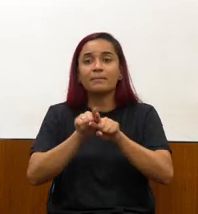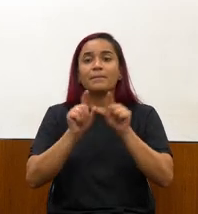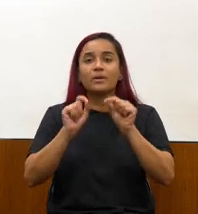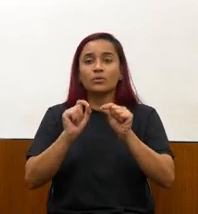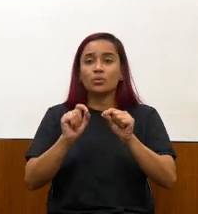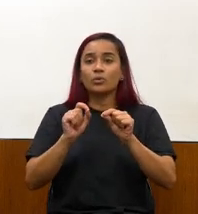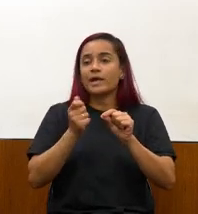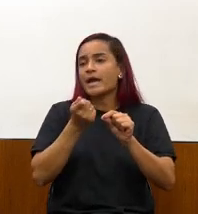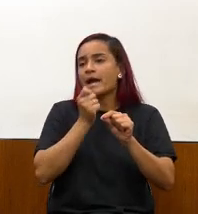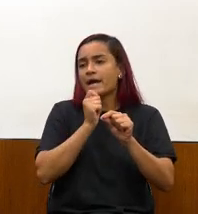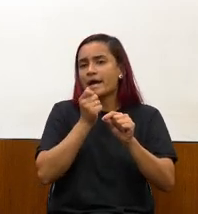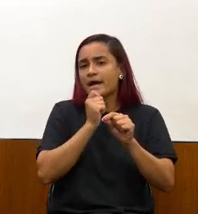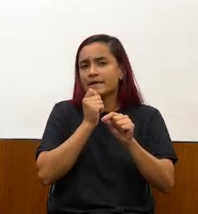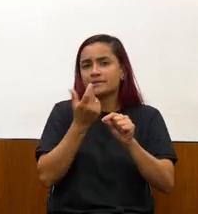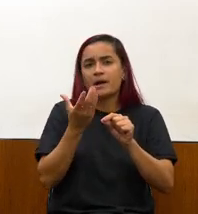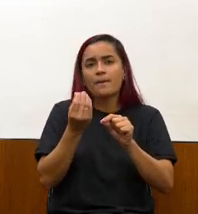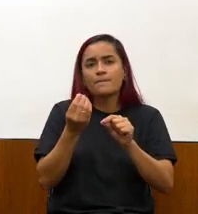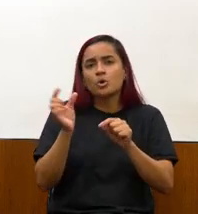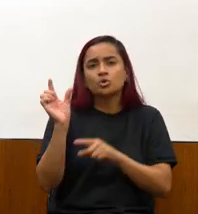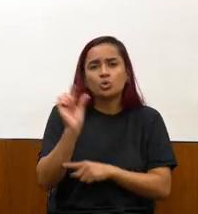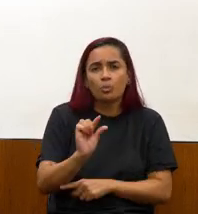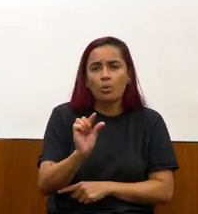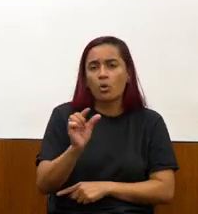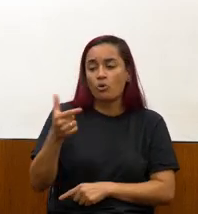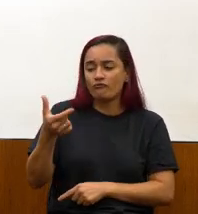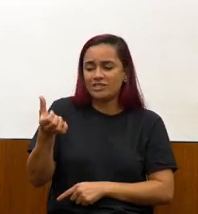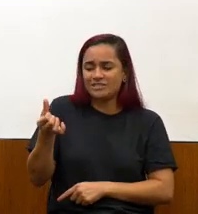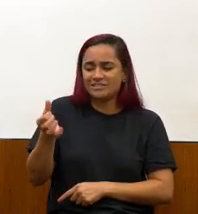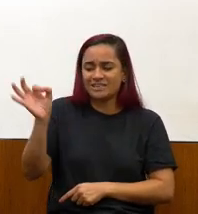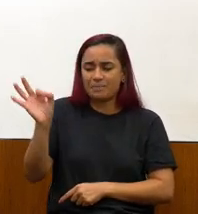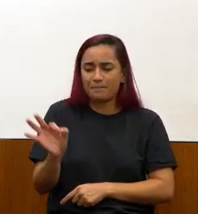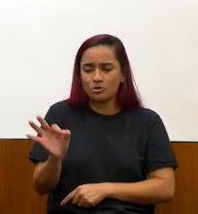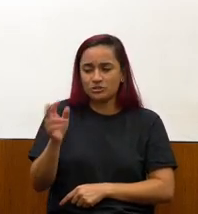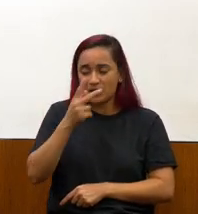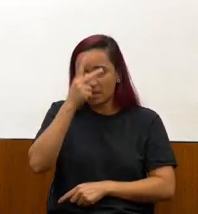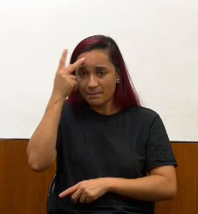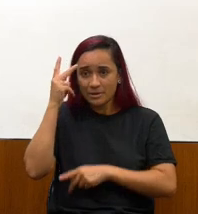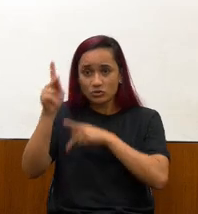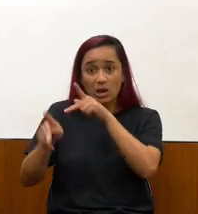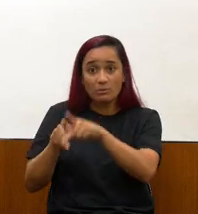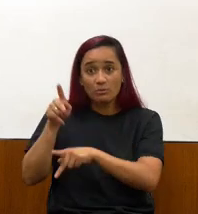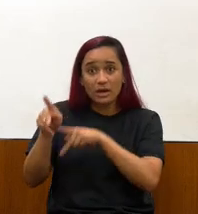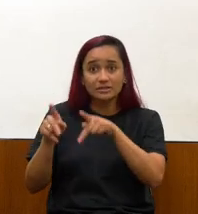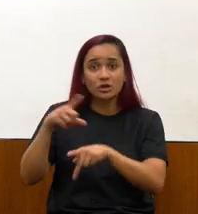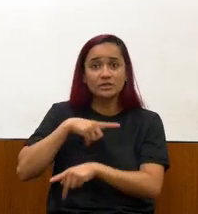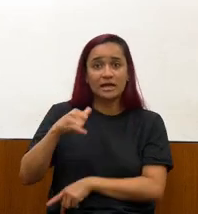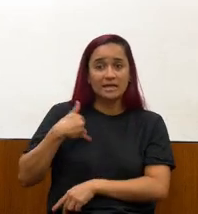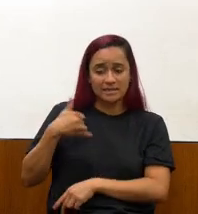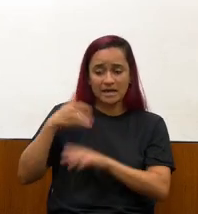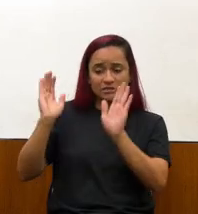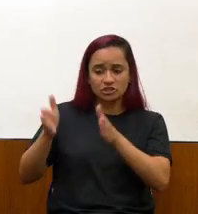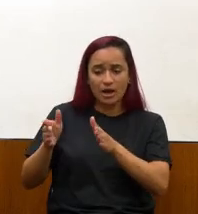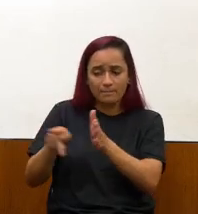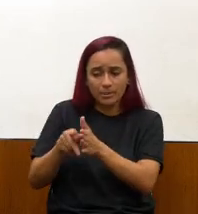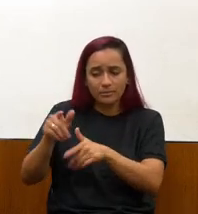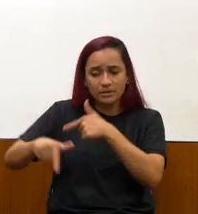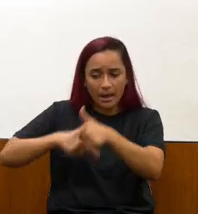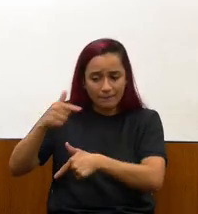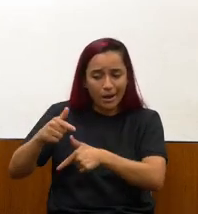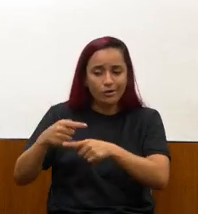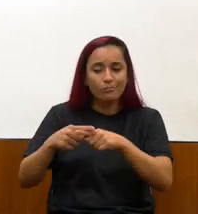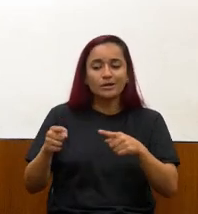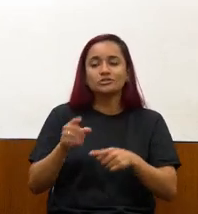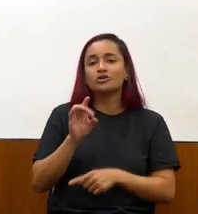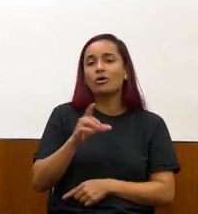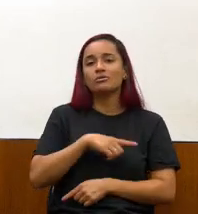é muito baixa. 26% da população hoje com algum tipo de deficiência, em idade ativa para trabalho, está trabalhando.